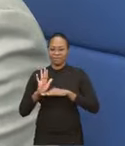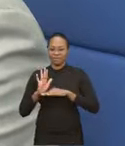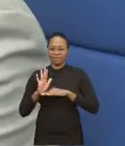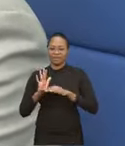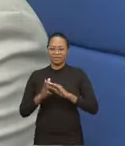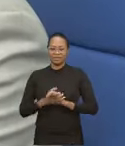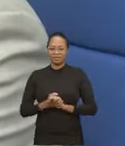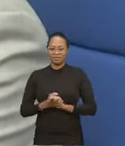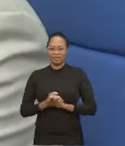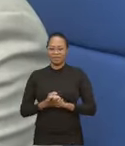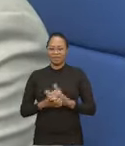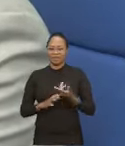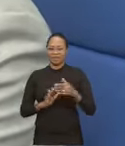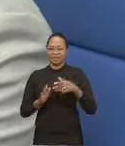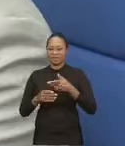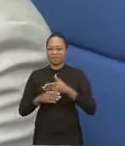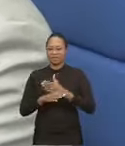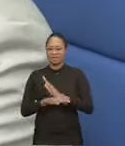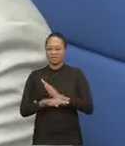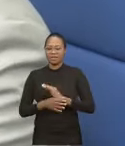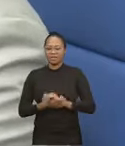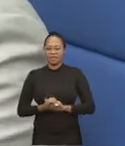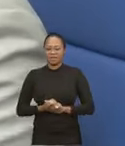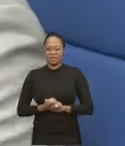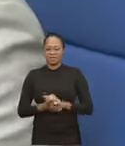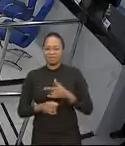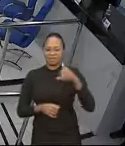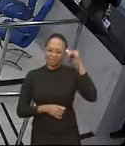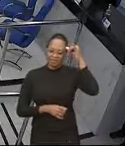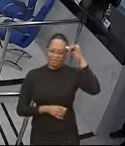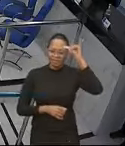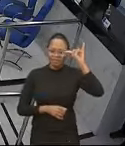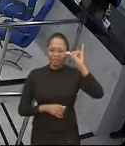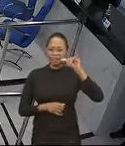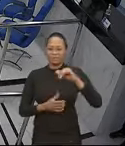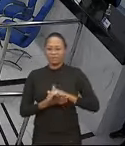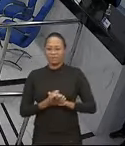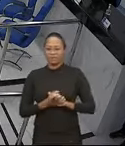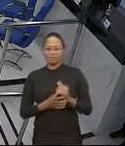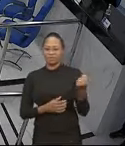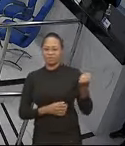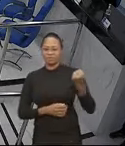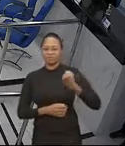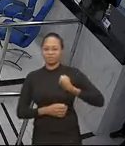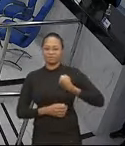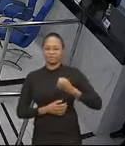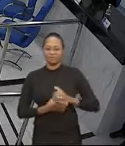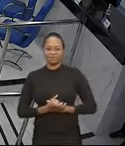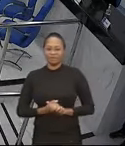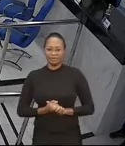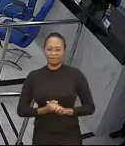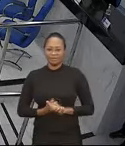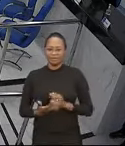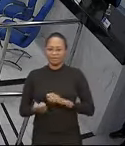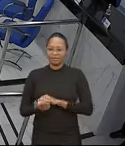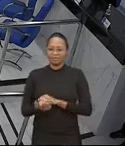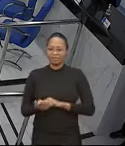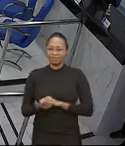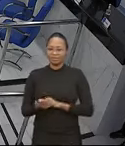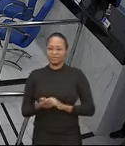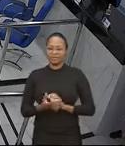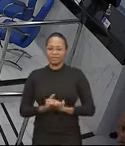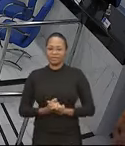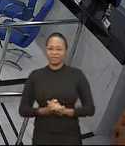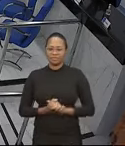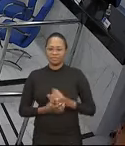prevenção ao suicídio no município de Camaçari e da outras previdências. Amigo, para omissão de Constituição e Justiça e